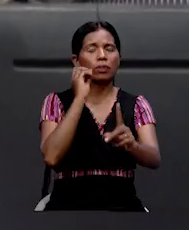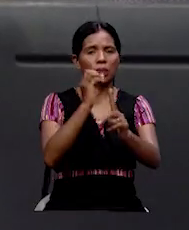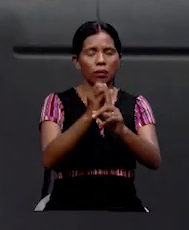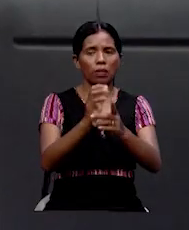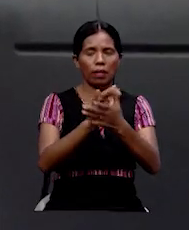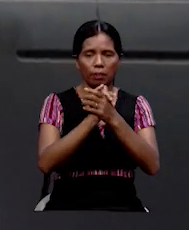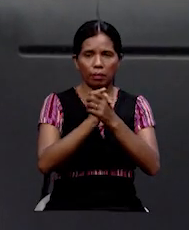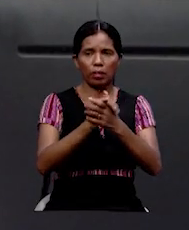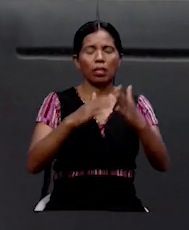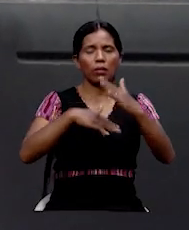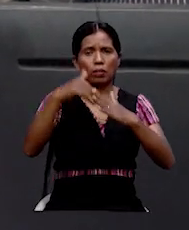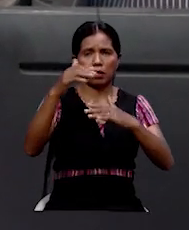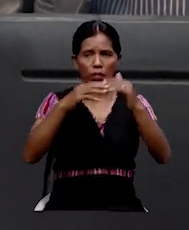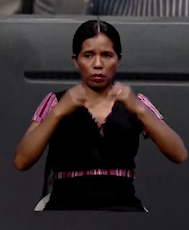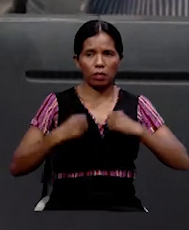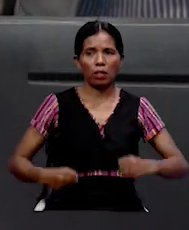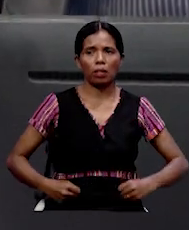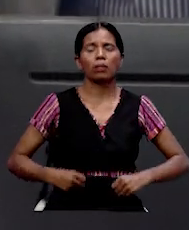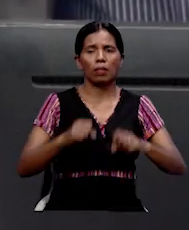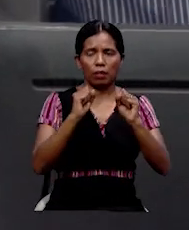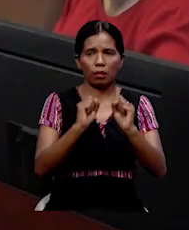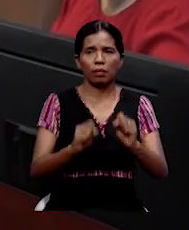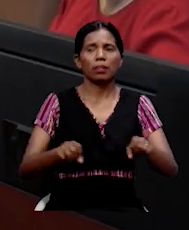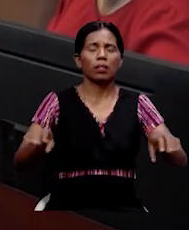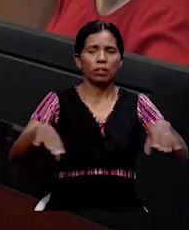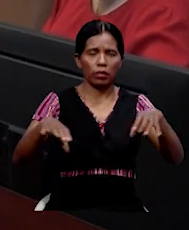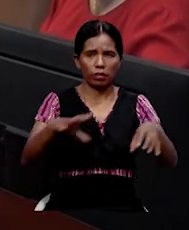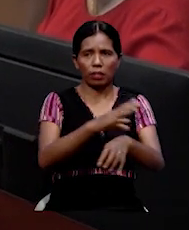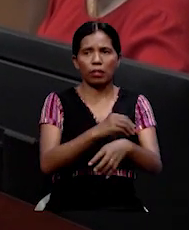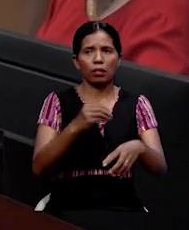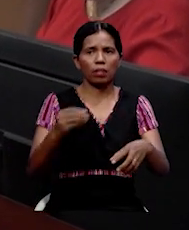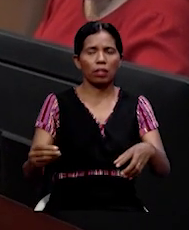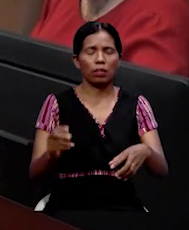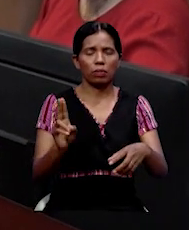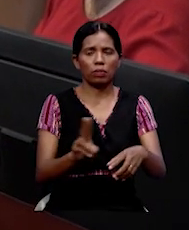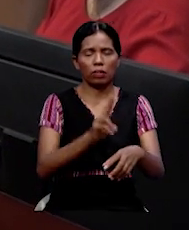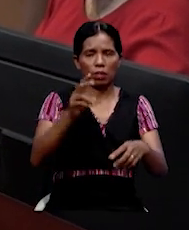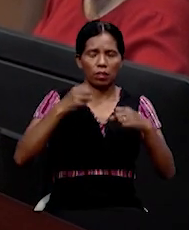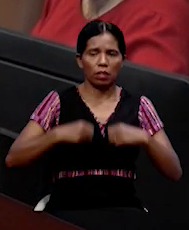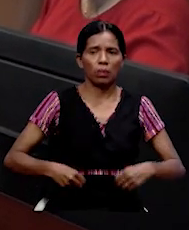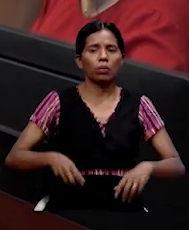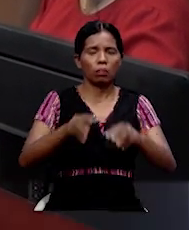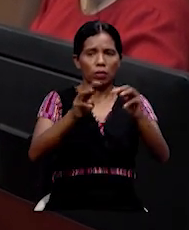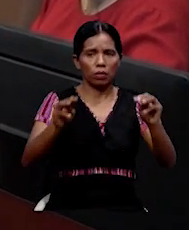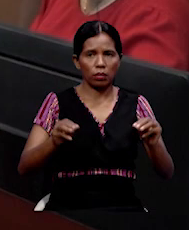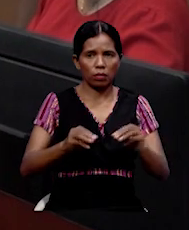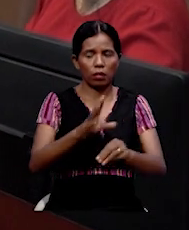atualmente infraestrutura saúde no mesmo sistema de referência entre unidades de saúde municipal no